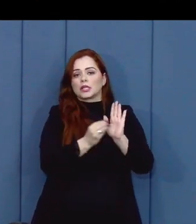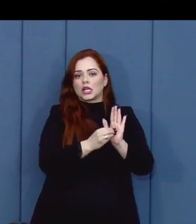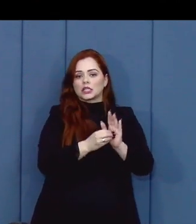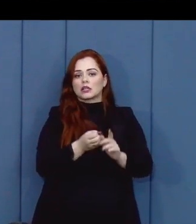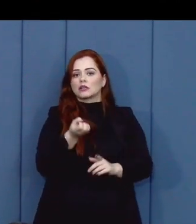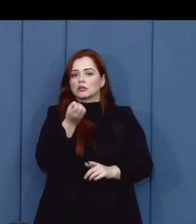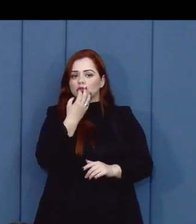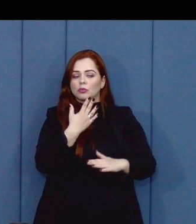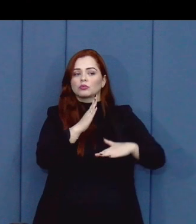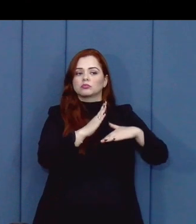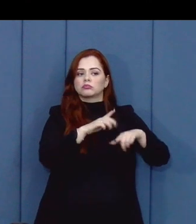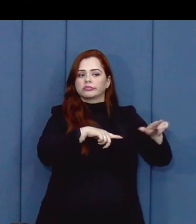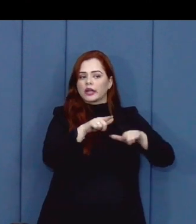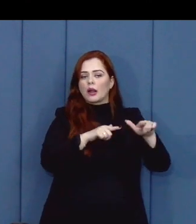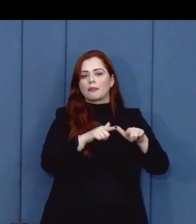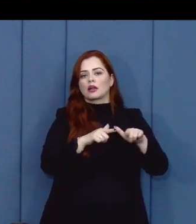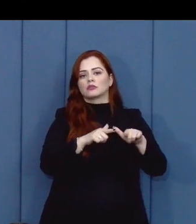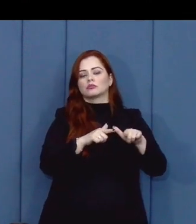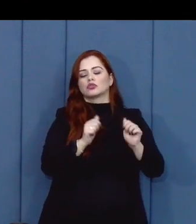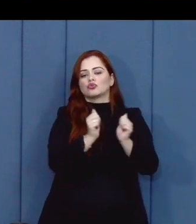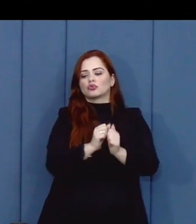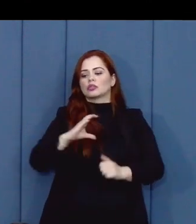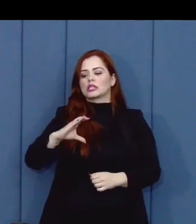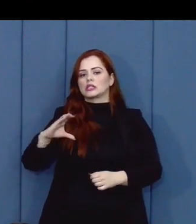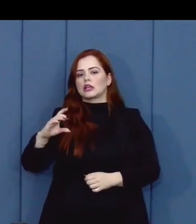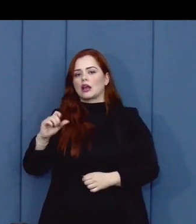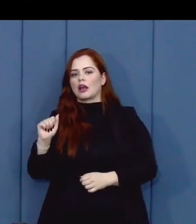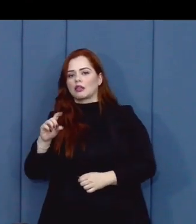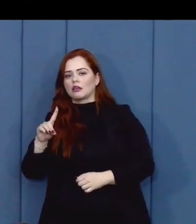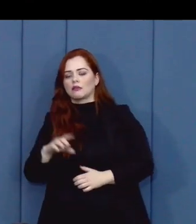boas práticas de gestão do CCAB.